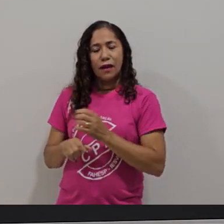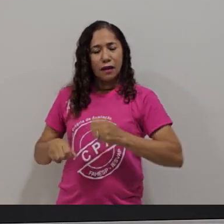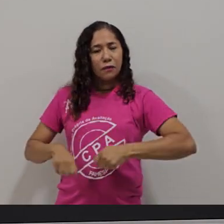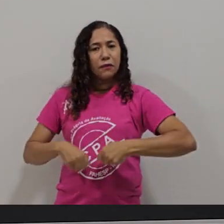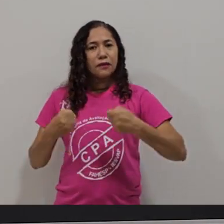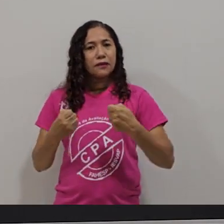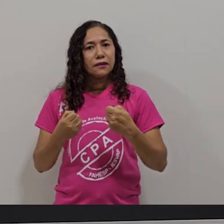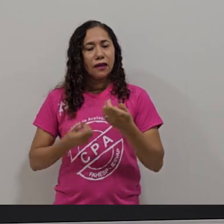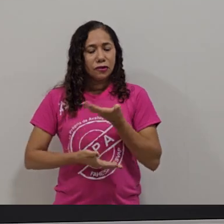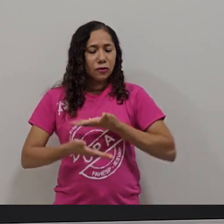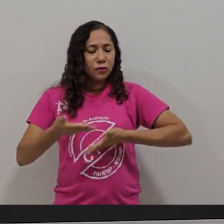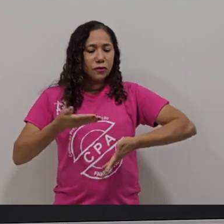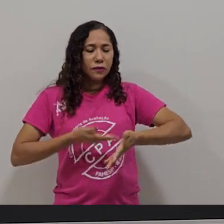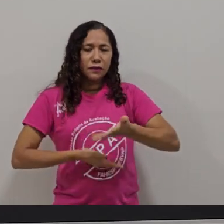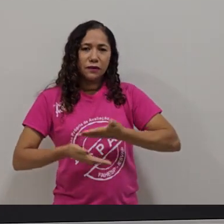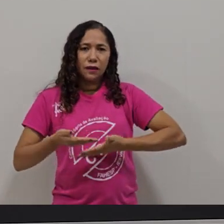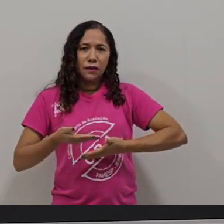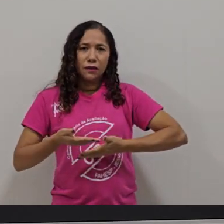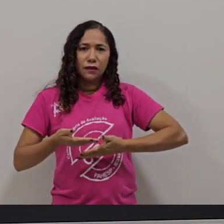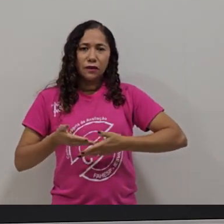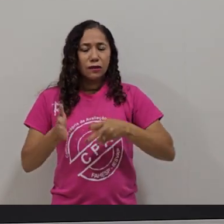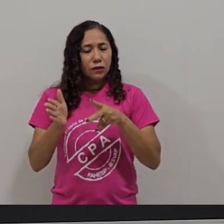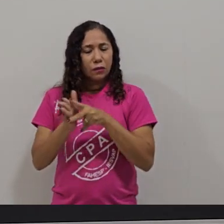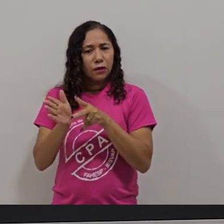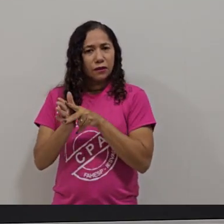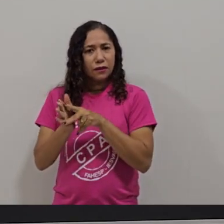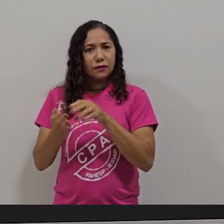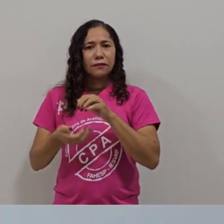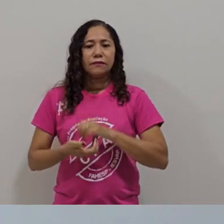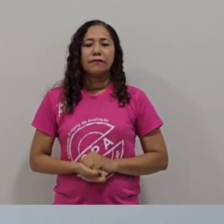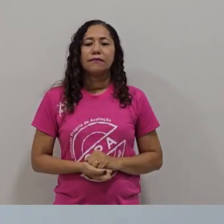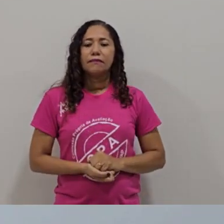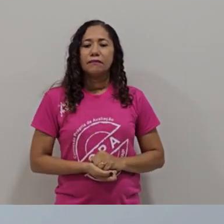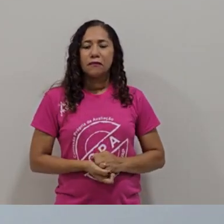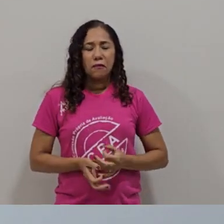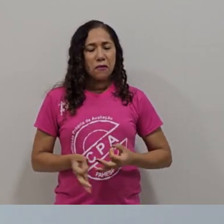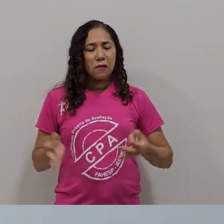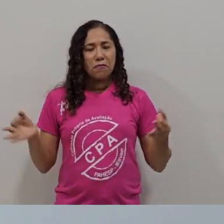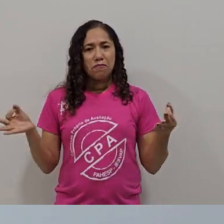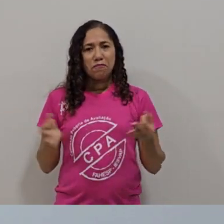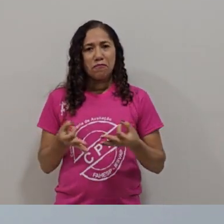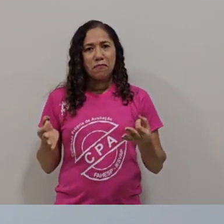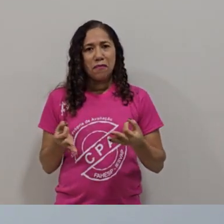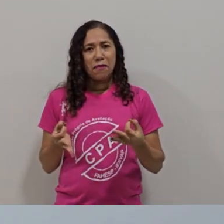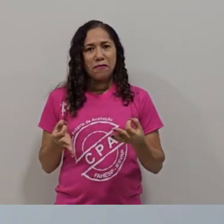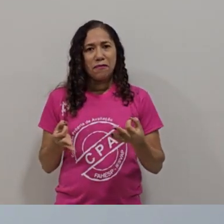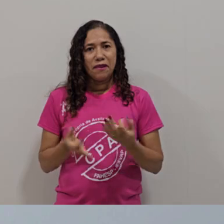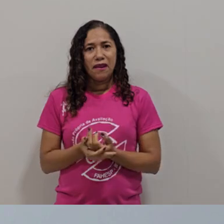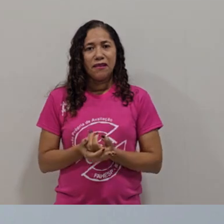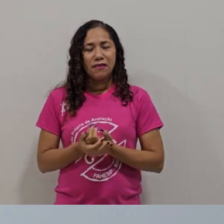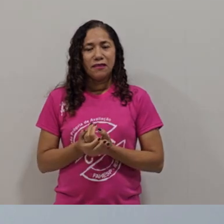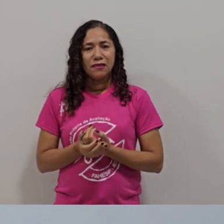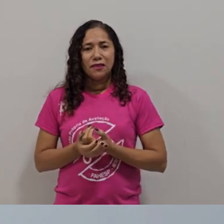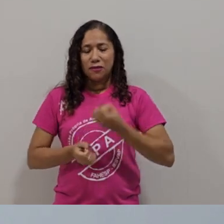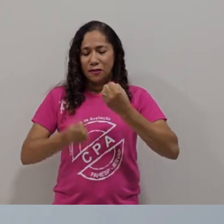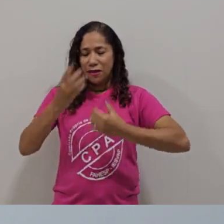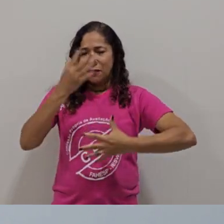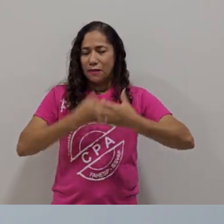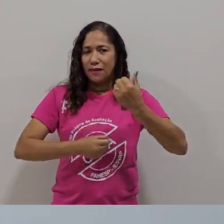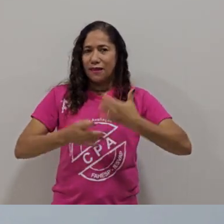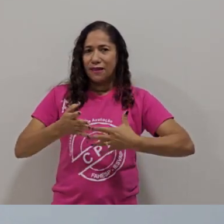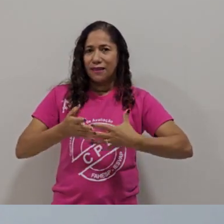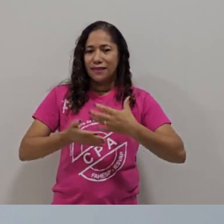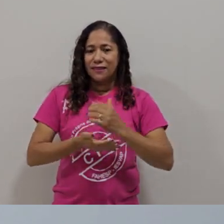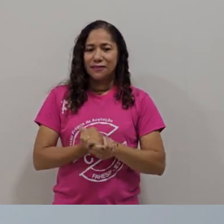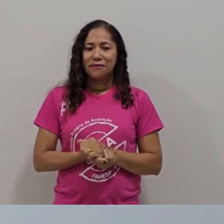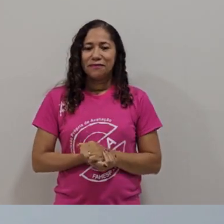possibilidade de desdobramento em outros grandes projetos também. Perfeito. Acho que a gente conseguiu abordar muito bem o tema. Você quer falar mais alguma coisa,